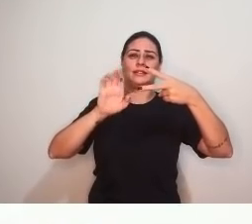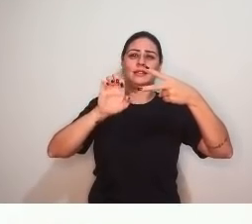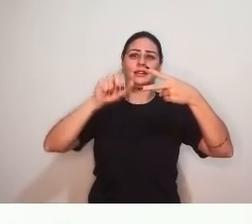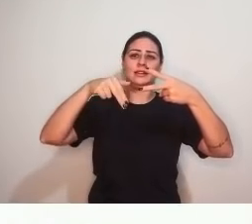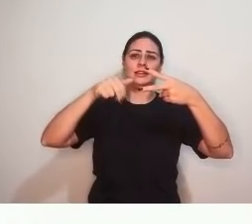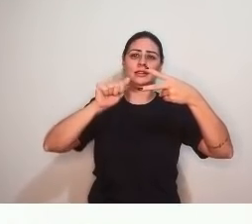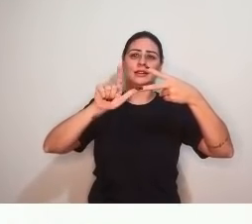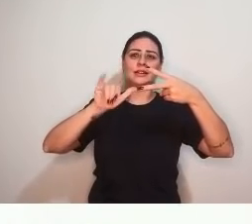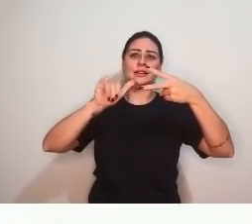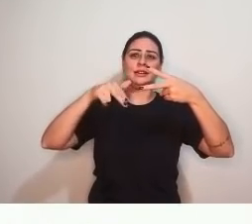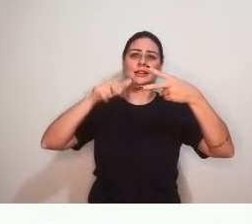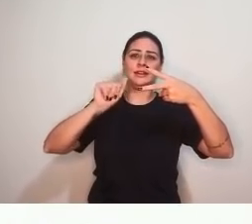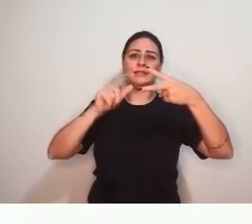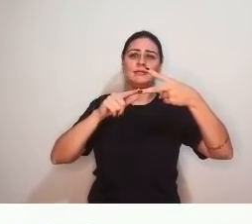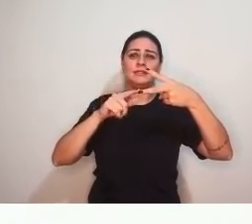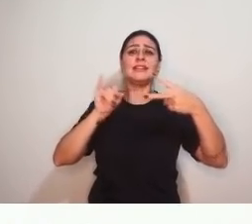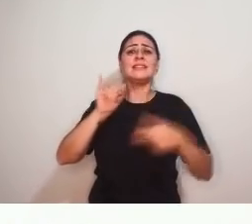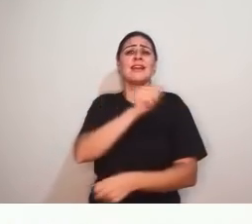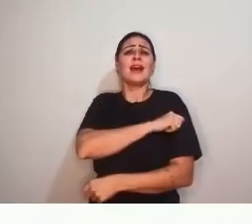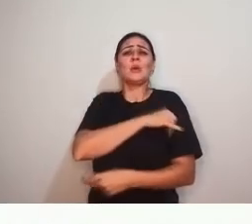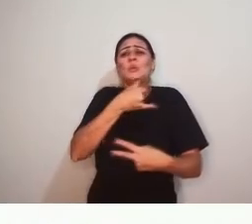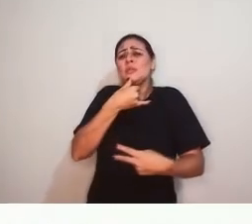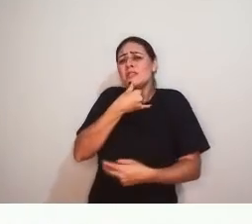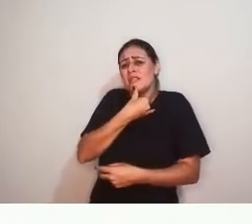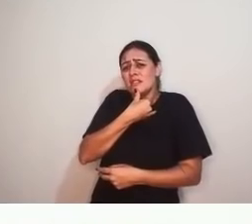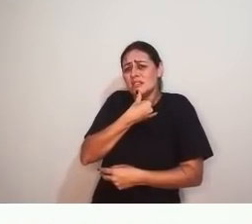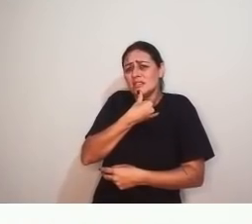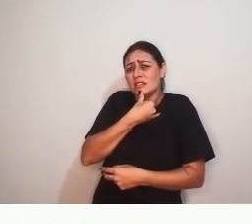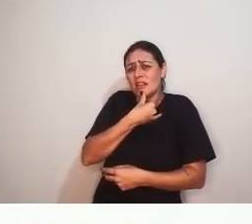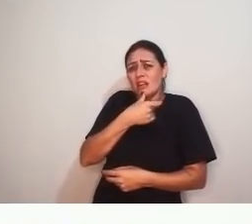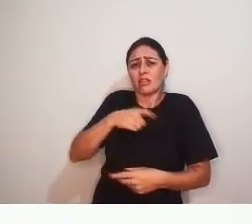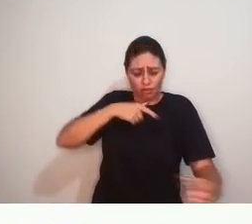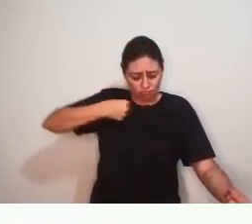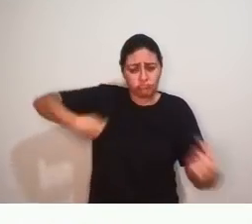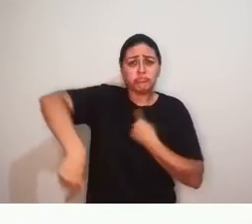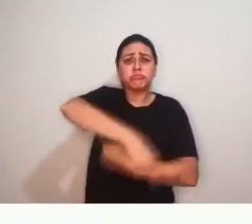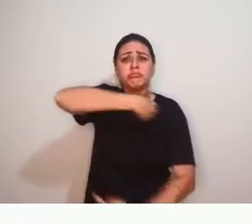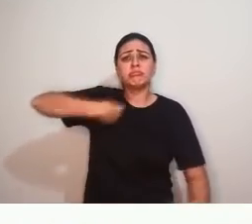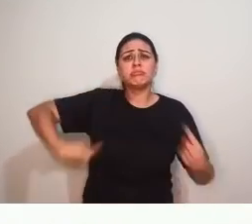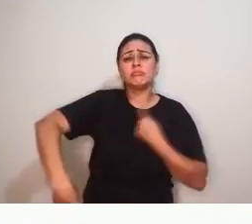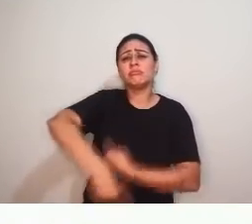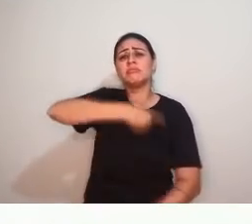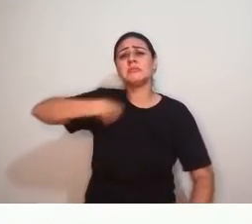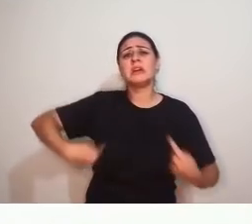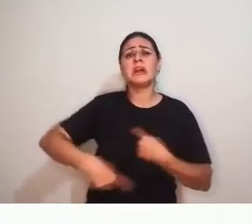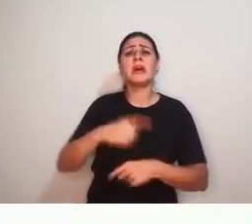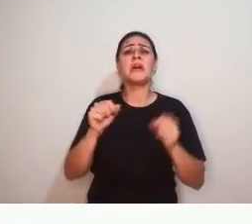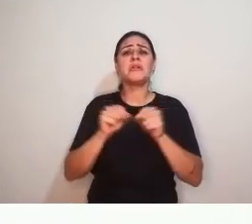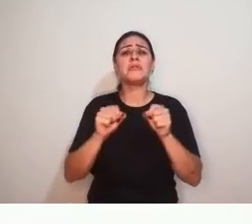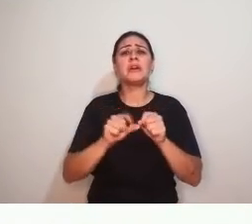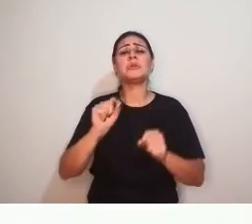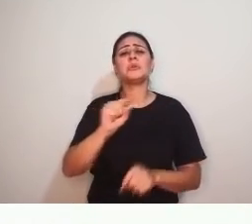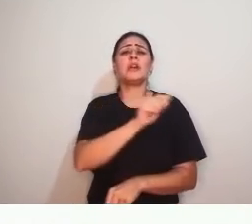fica incomodado ou entristecido, ela vem inundando o ambiente do sistema orgânico desse